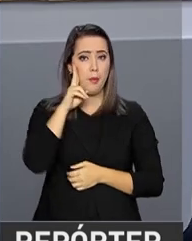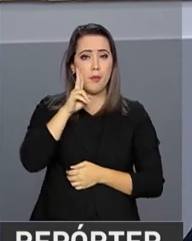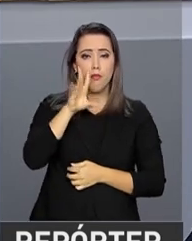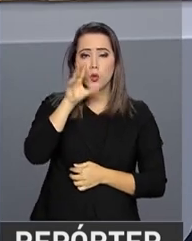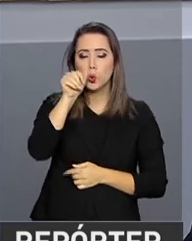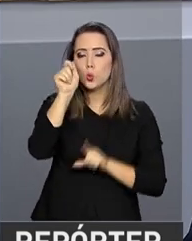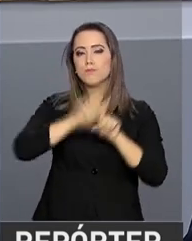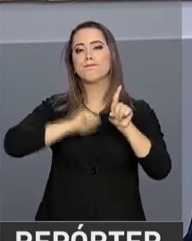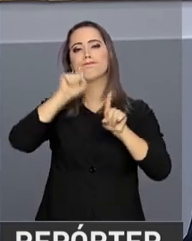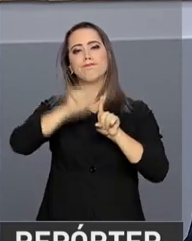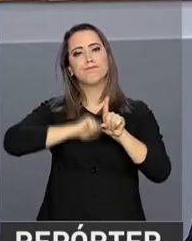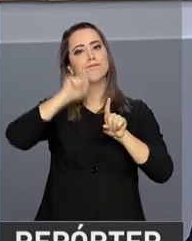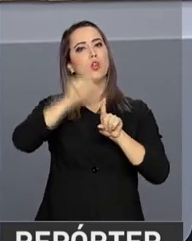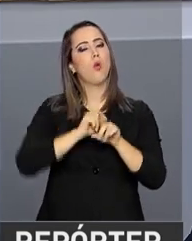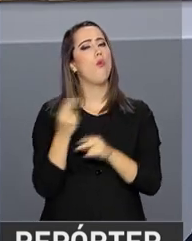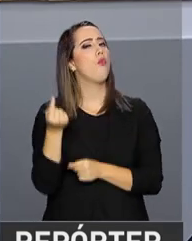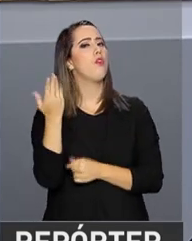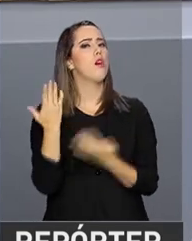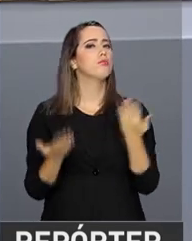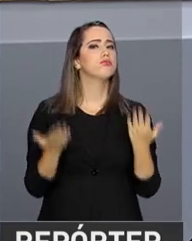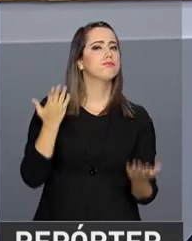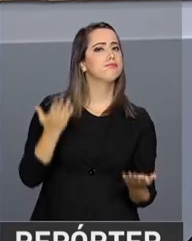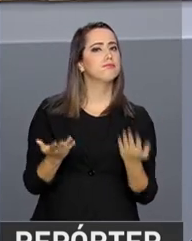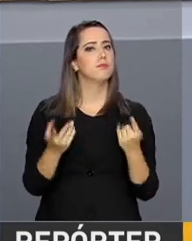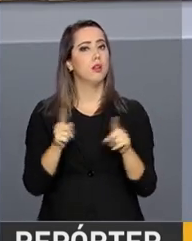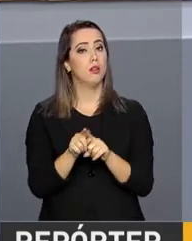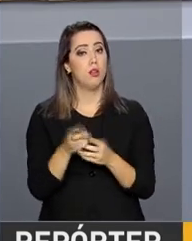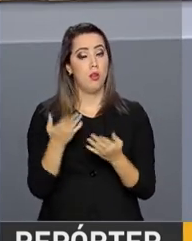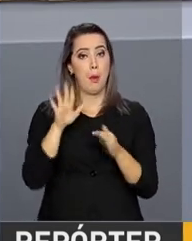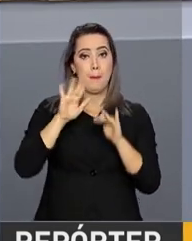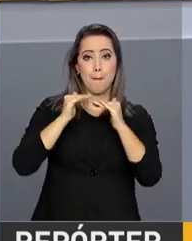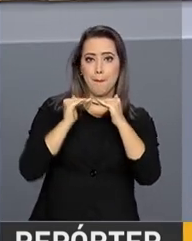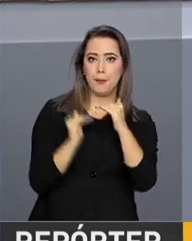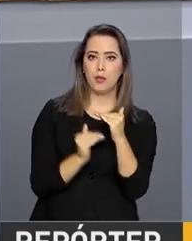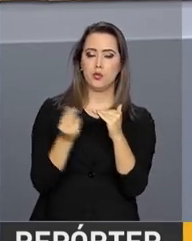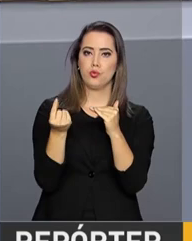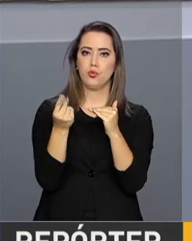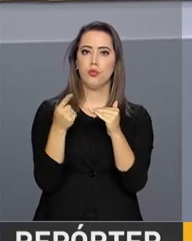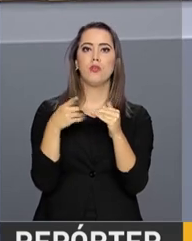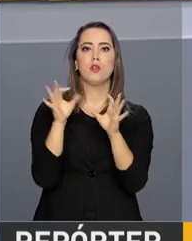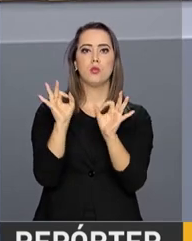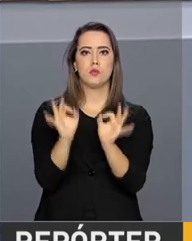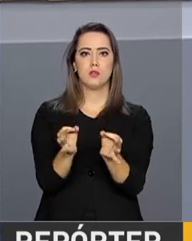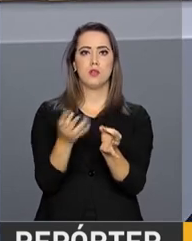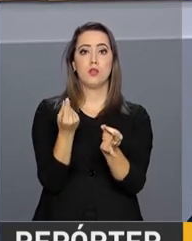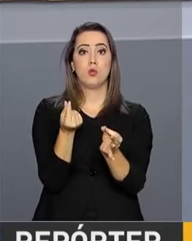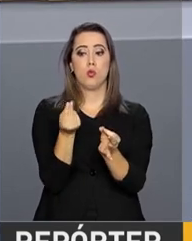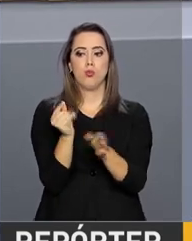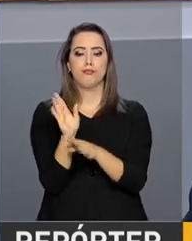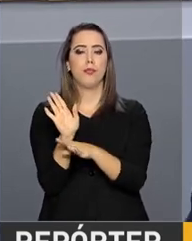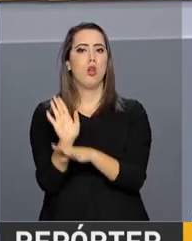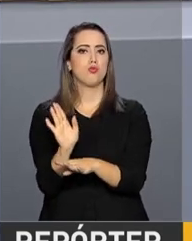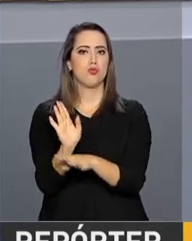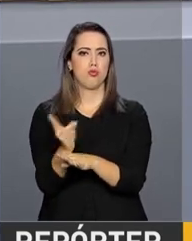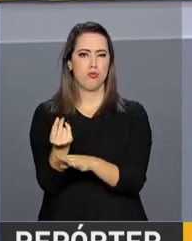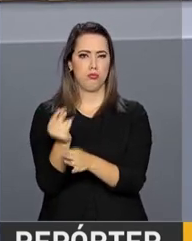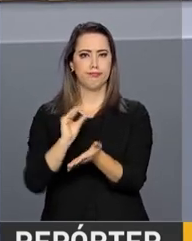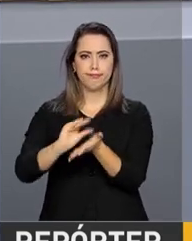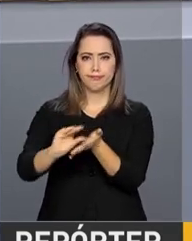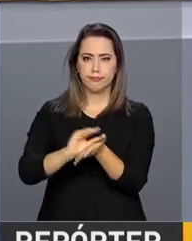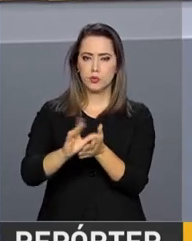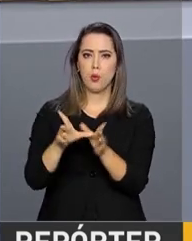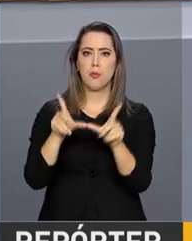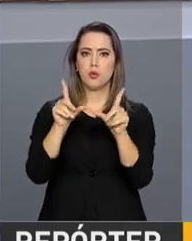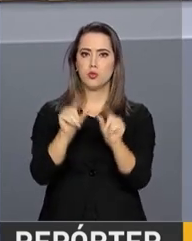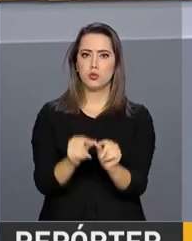os preços praticados pelo mercado os produtos com cotação abaixo dos valores de garantia recebem um bônus para uso no